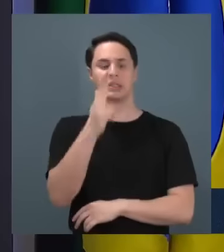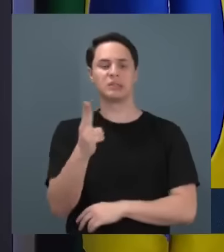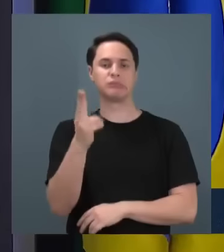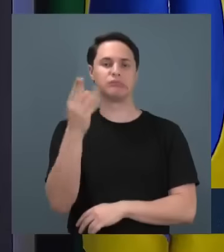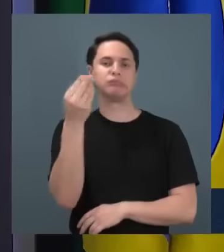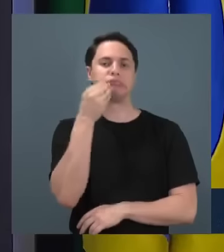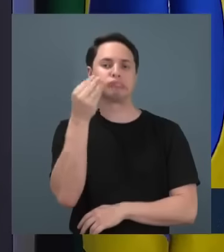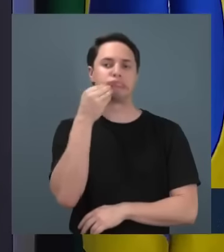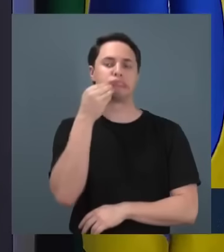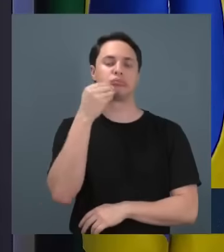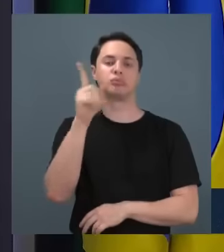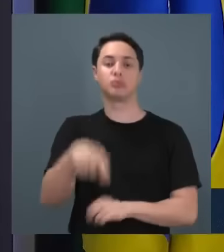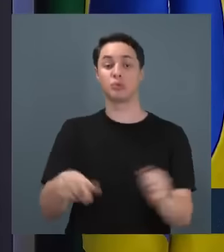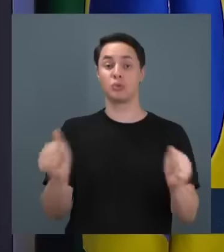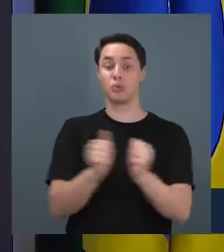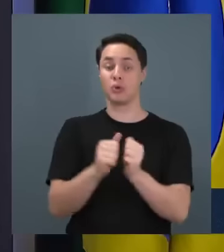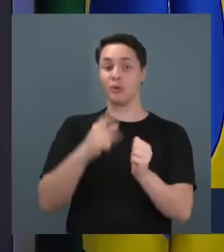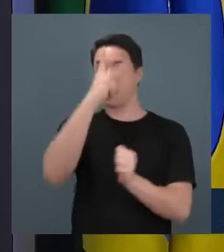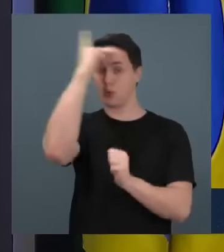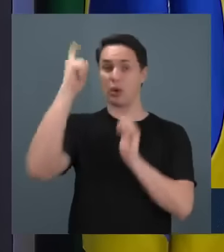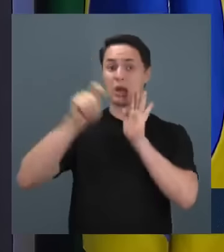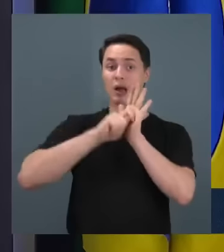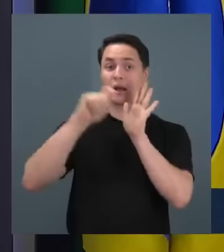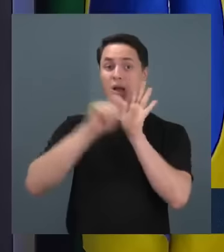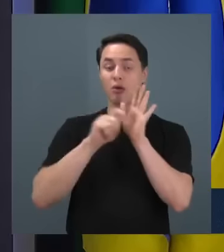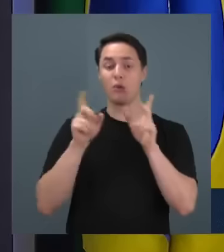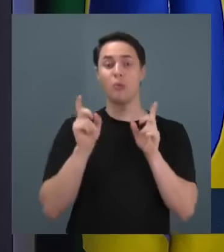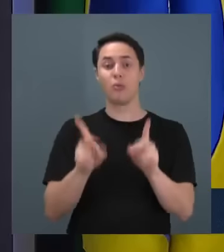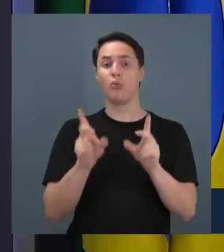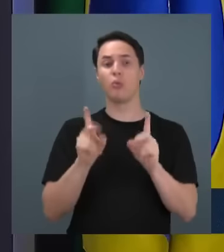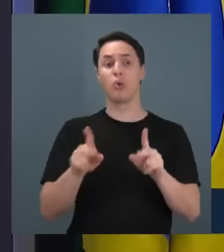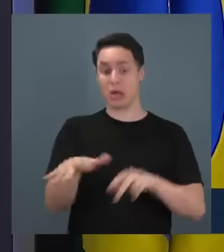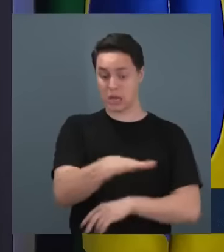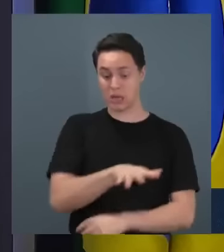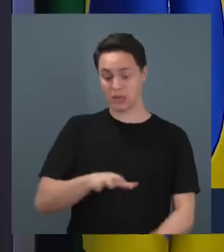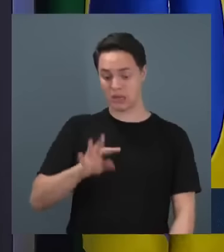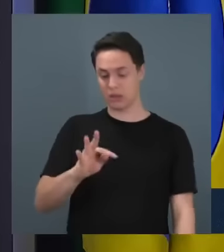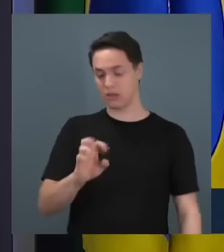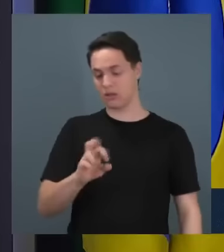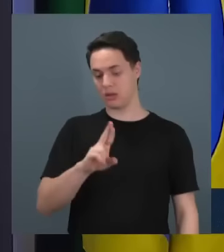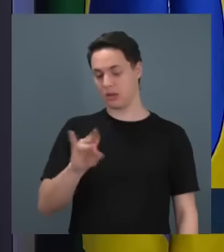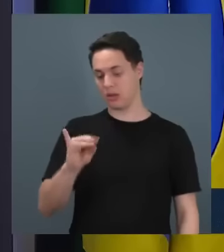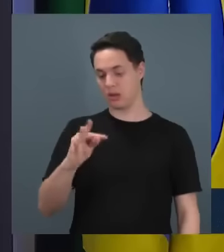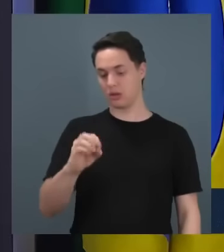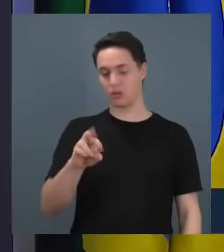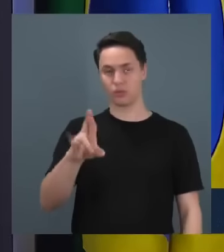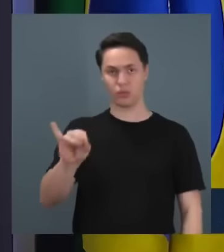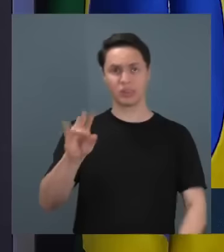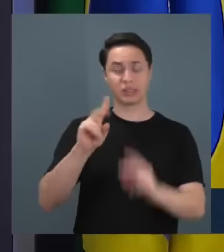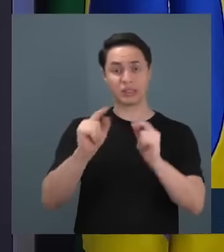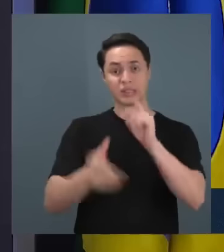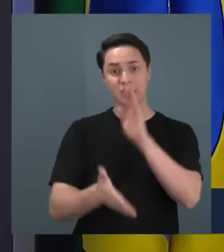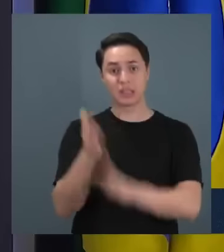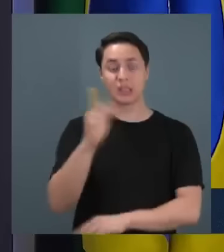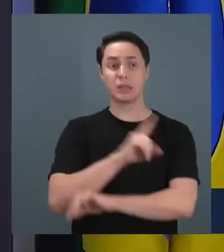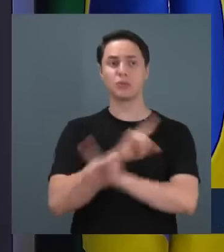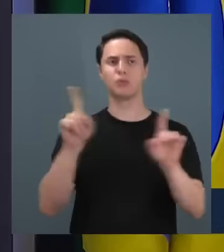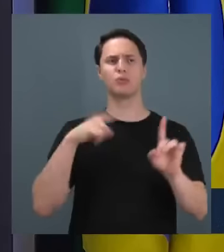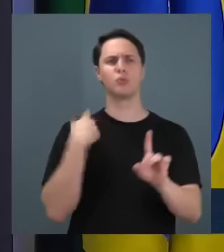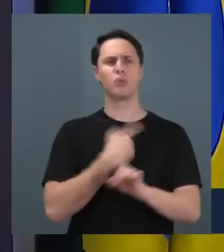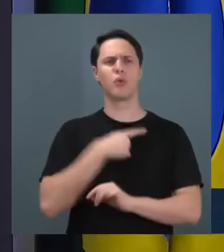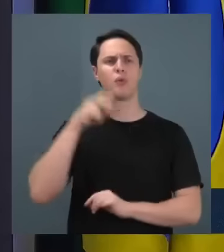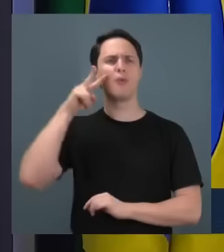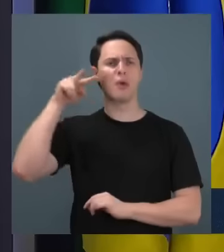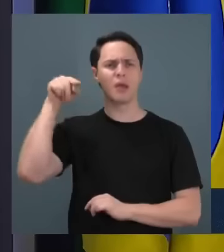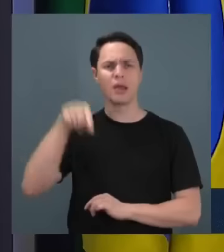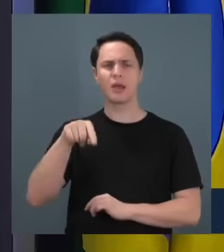enquanto traficantes se apropriam do território, dão hora para sair. Né? Então, nós estamos vendo isso acontecer.